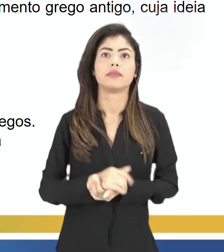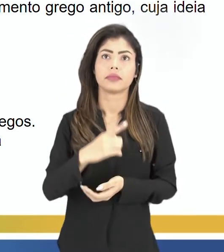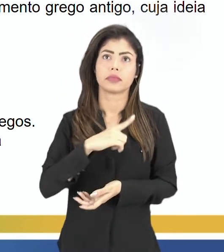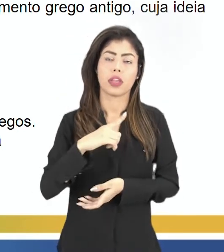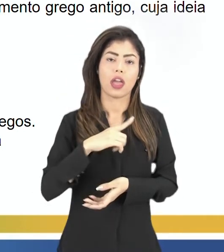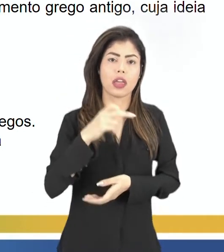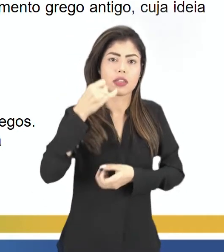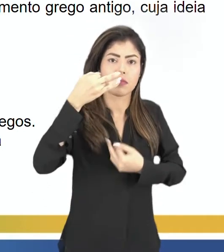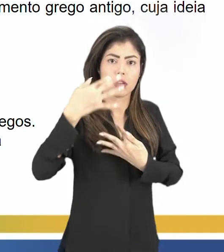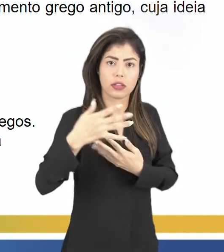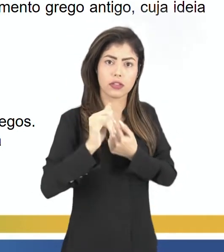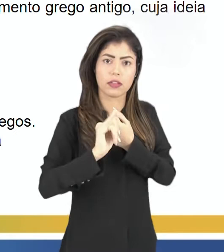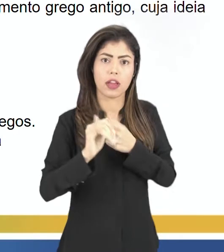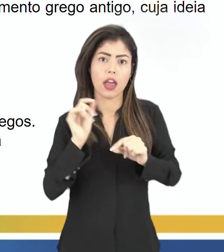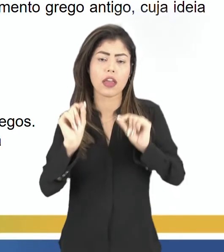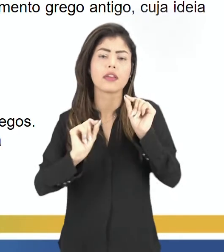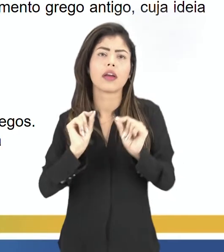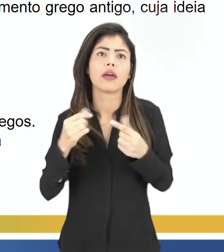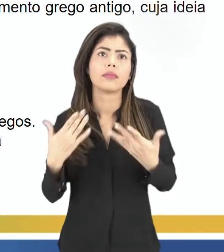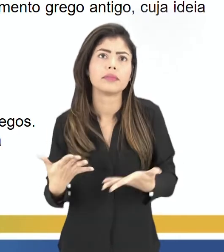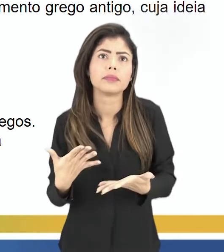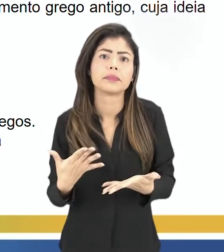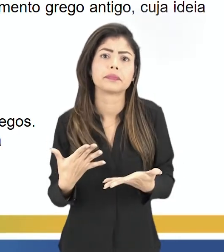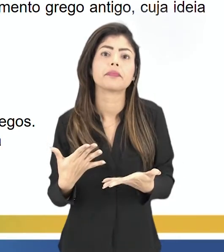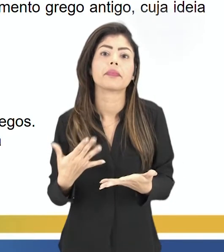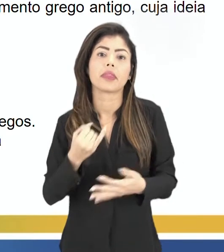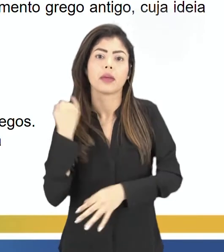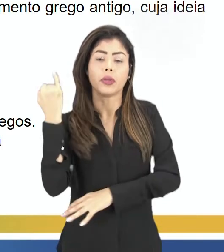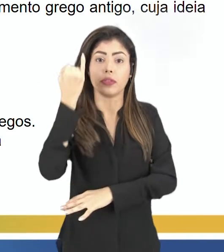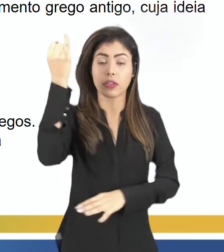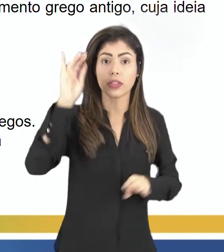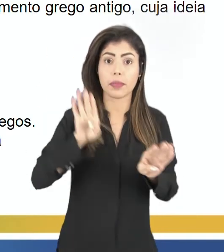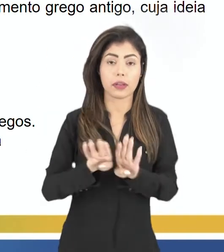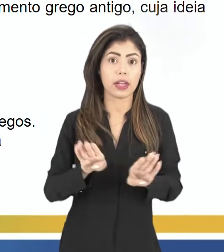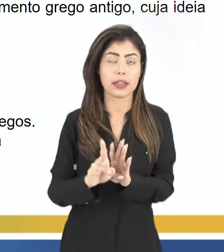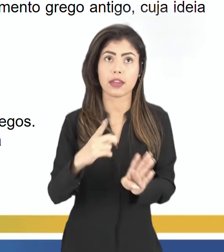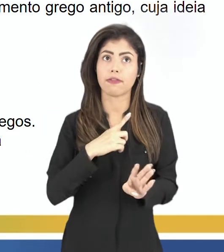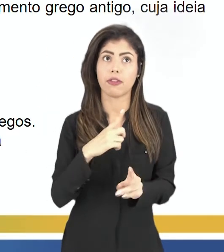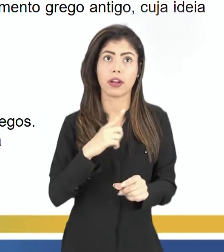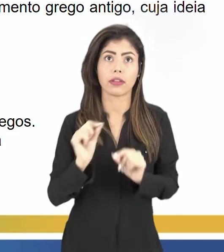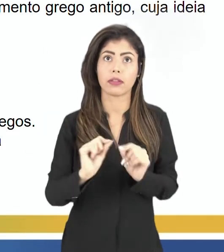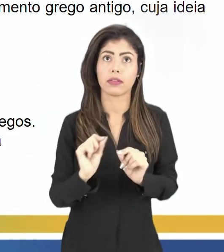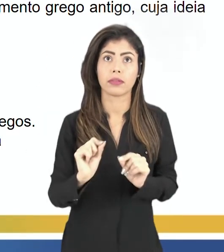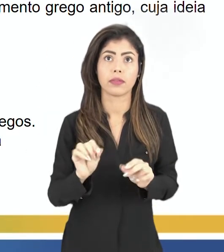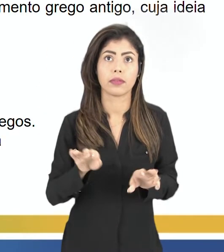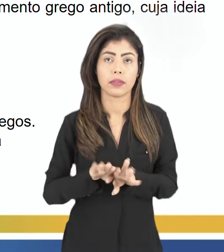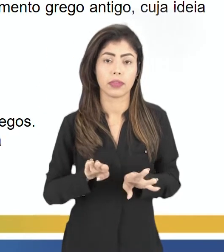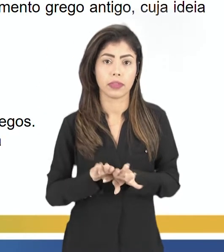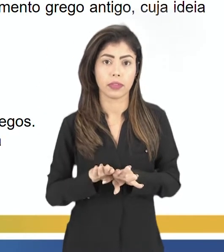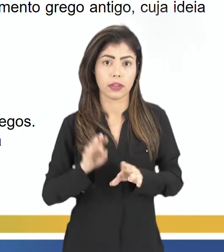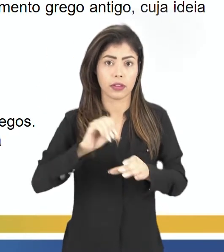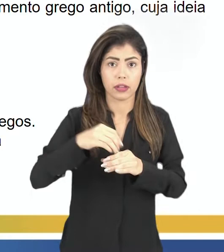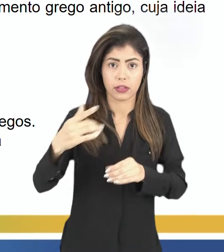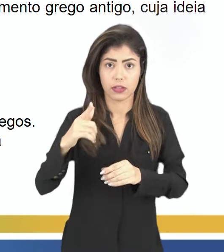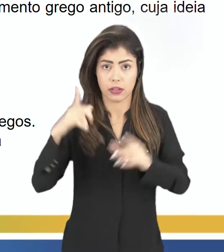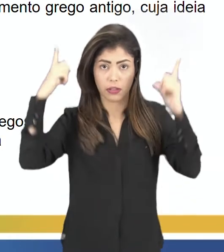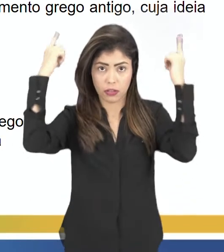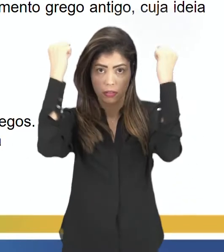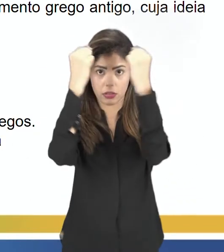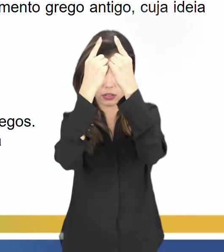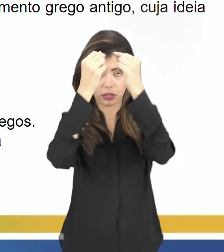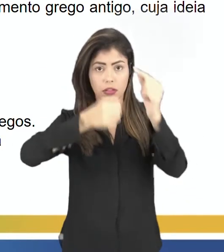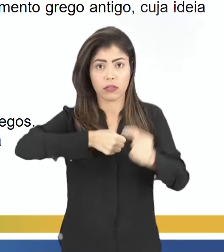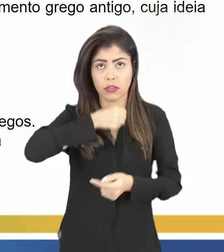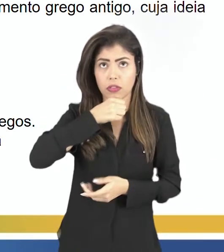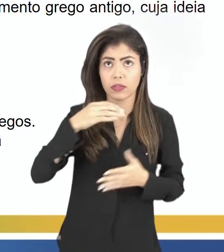Essa narrativa de Platão é uma importante manifestação cultural do pensamento grego antigo, cuja ideia,